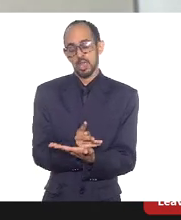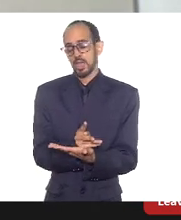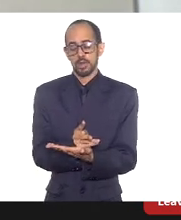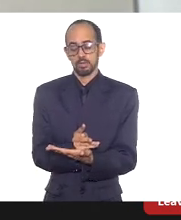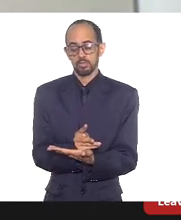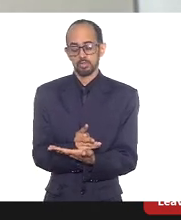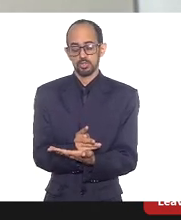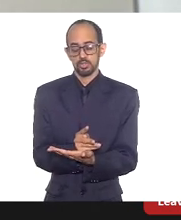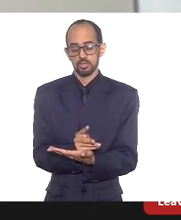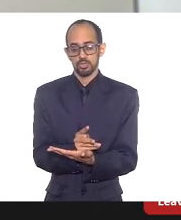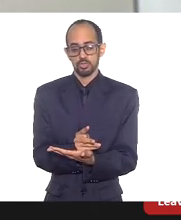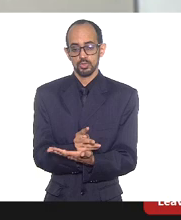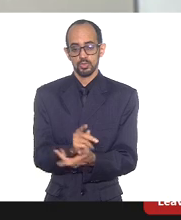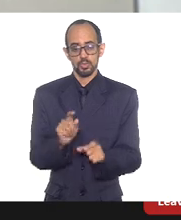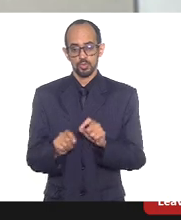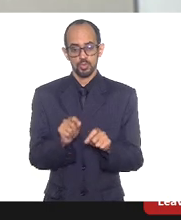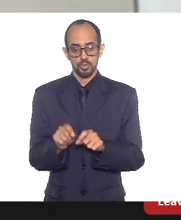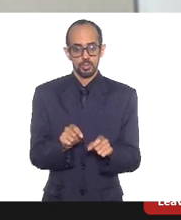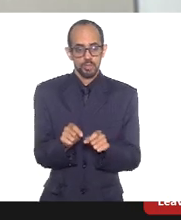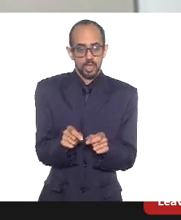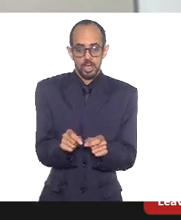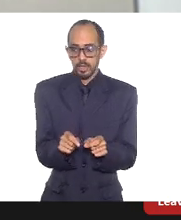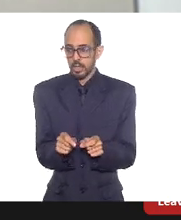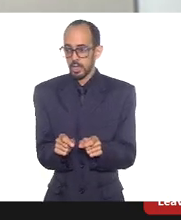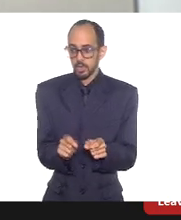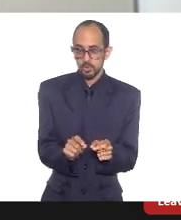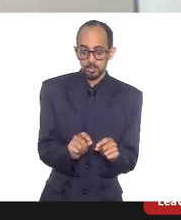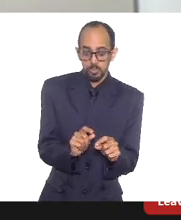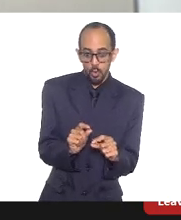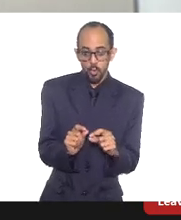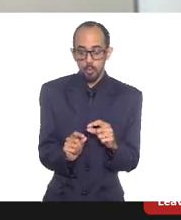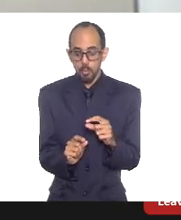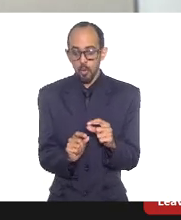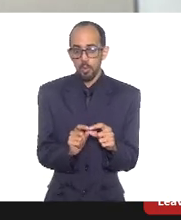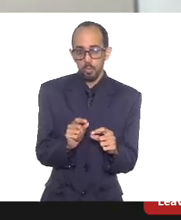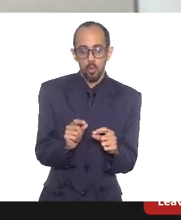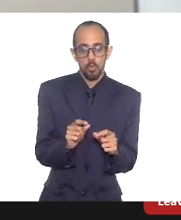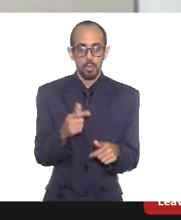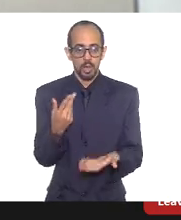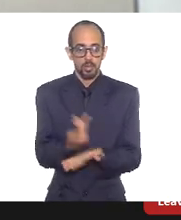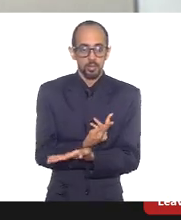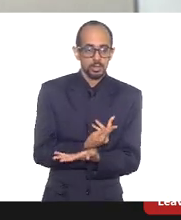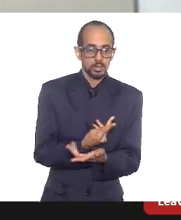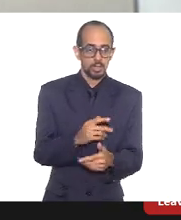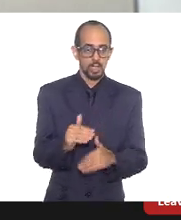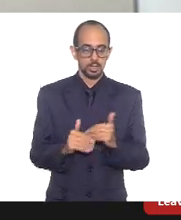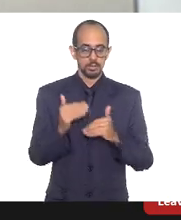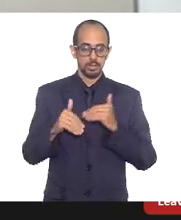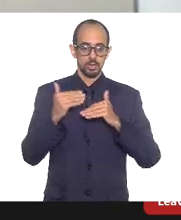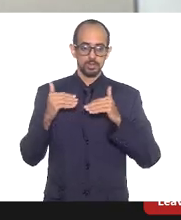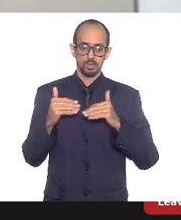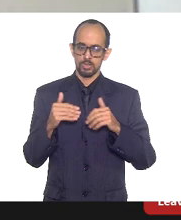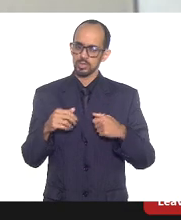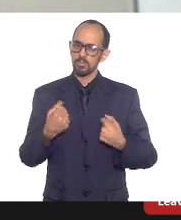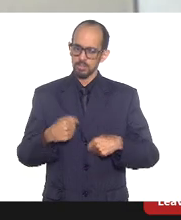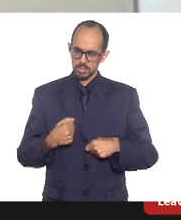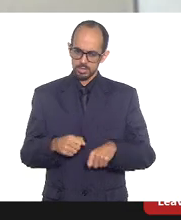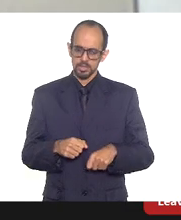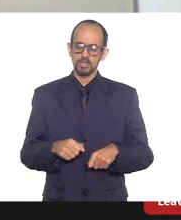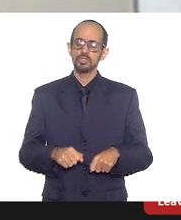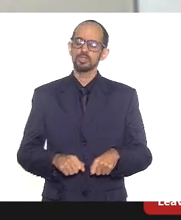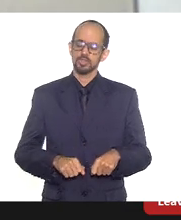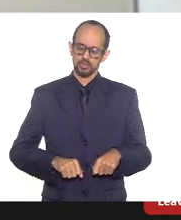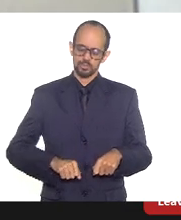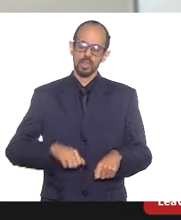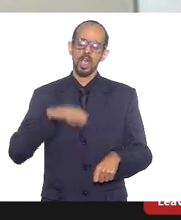dinâmica de varejo para que os enquadramentos e as progressões aconteçam. Então, nós vamos, né, dar um encaminhamento imediato disso,